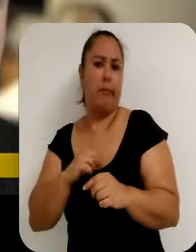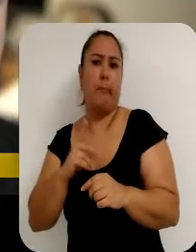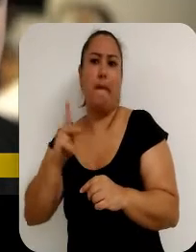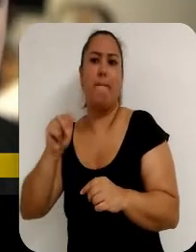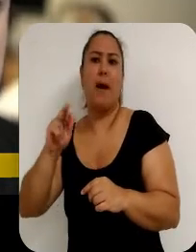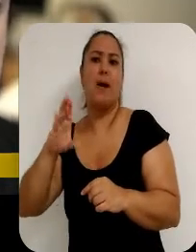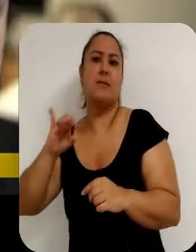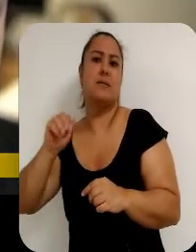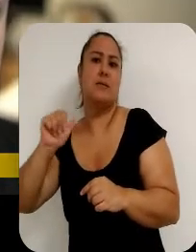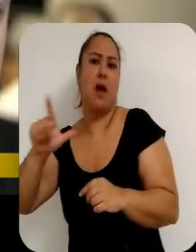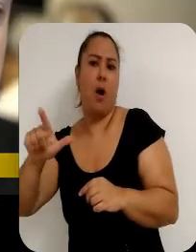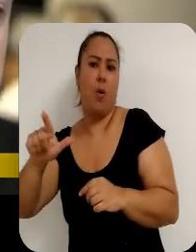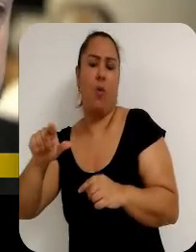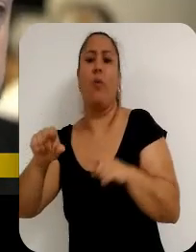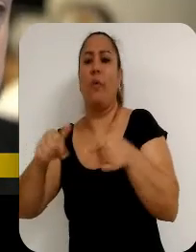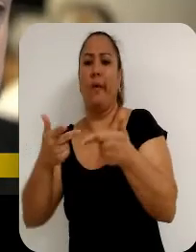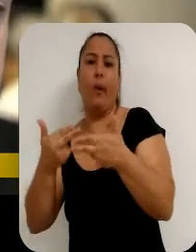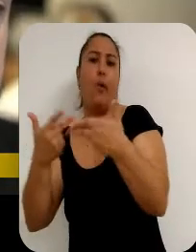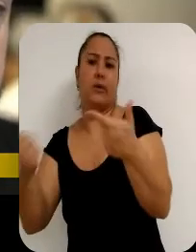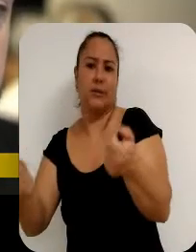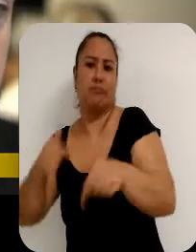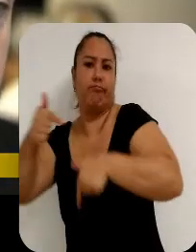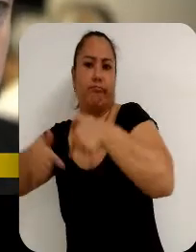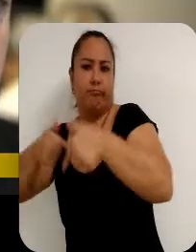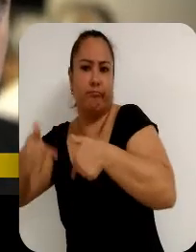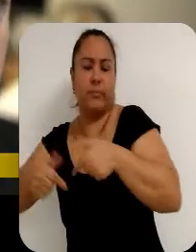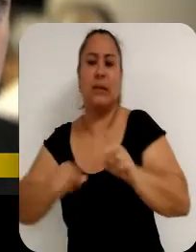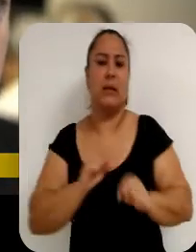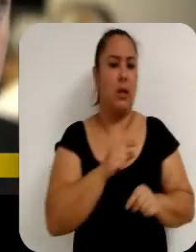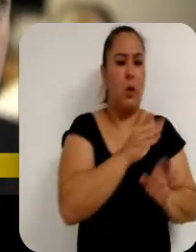mitigação dos Estados Unidos diz...